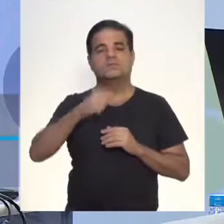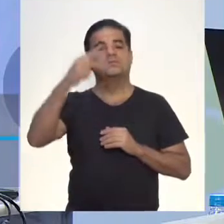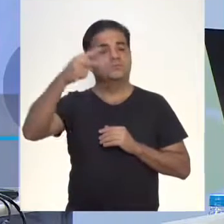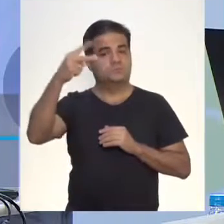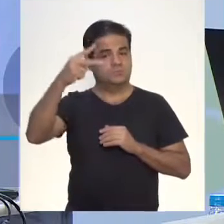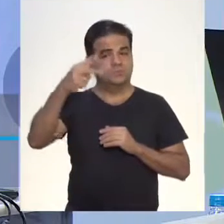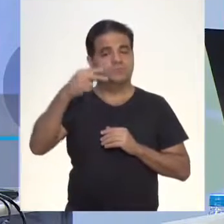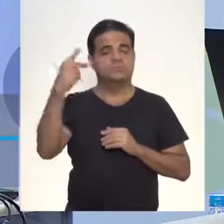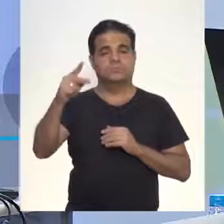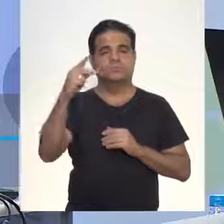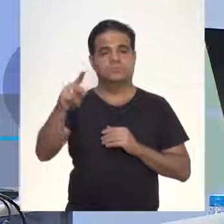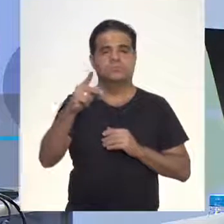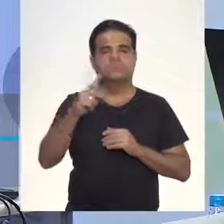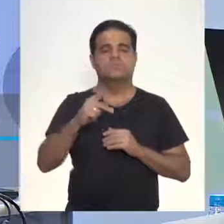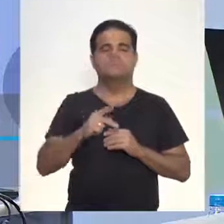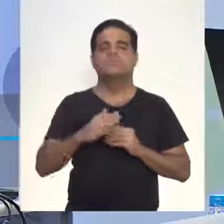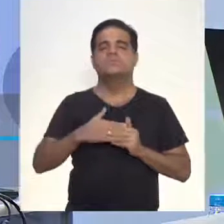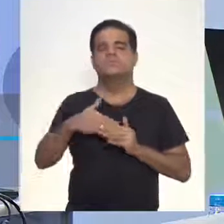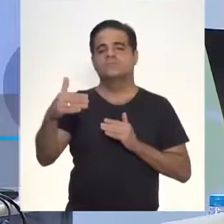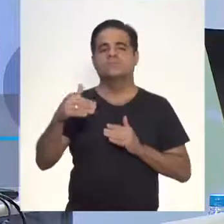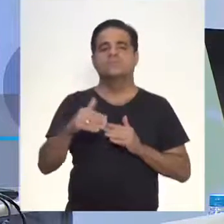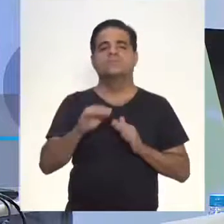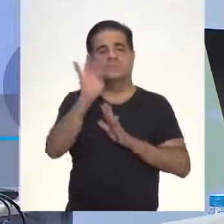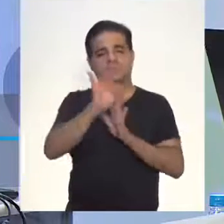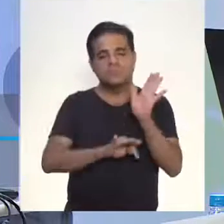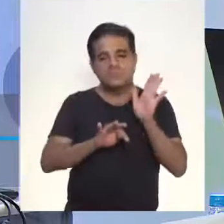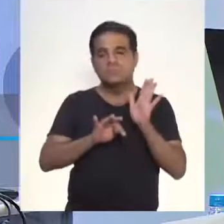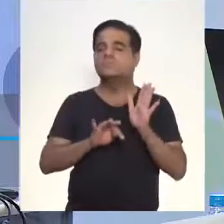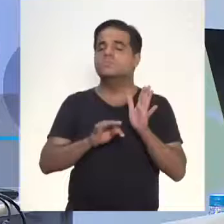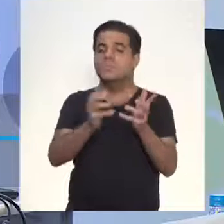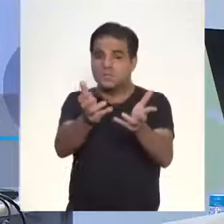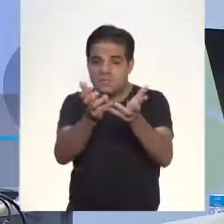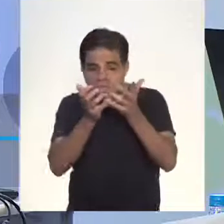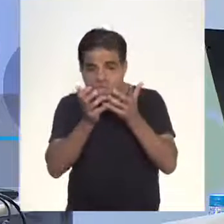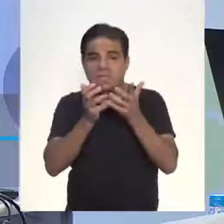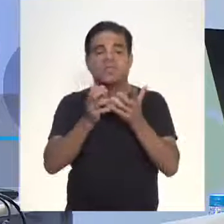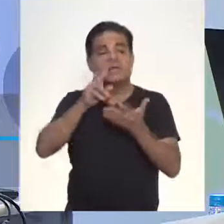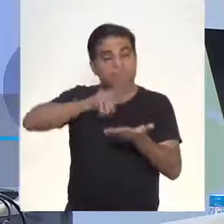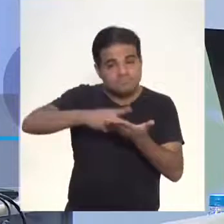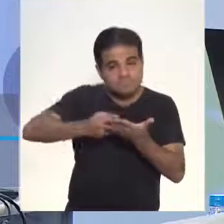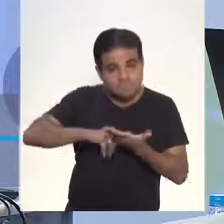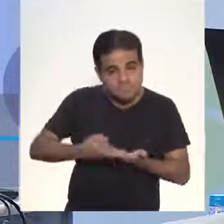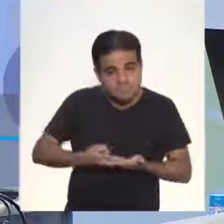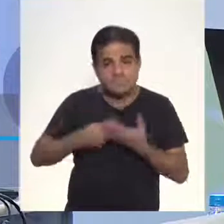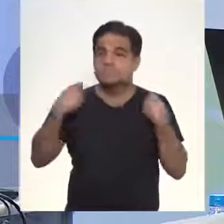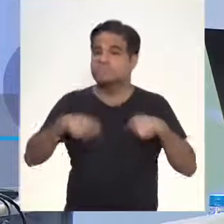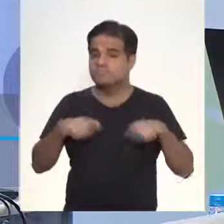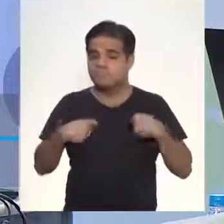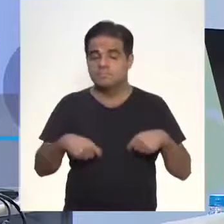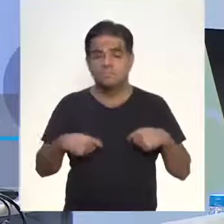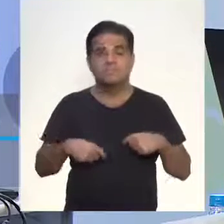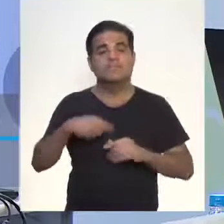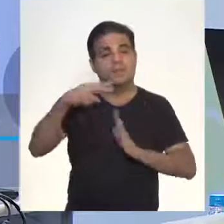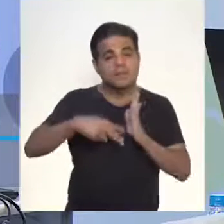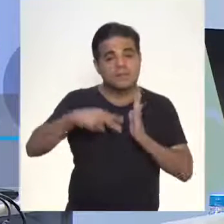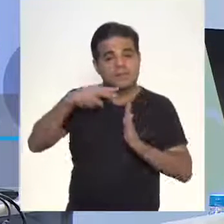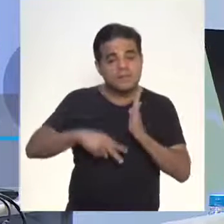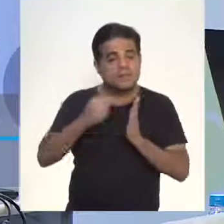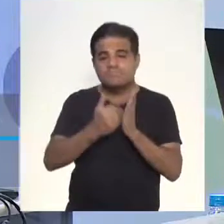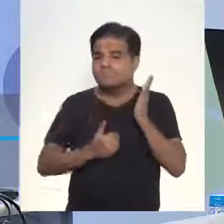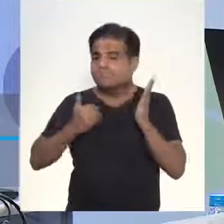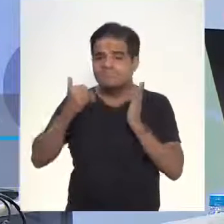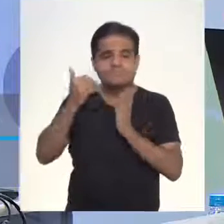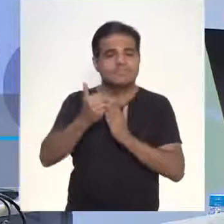a sua explanação, de que o texto literário ele requer exatamente isso, a interpretação, né? Porque é ler além do que